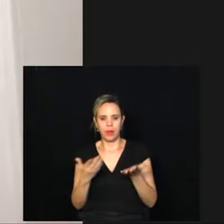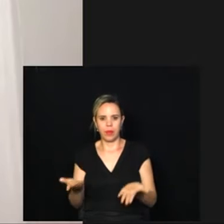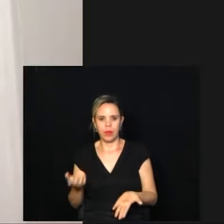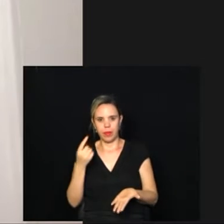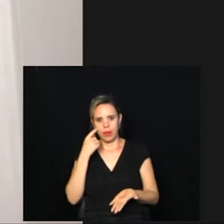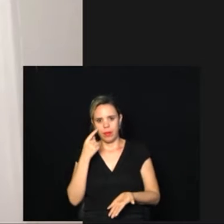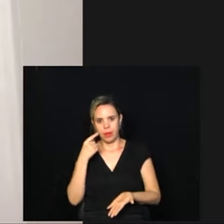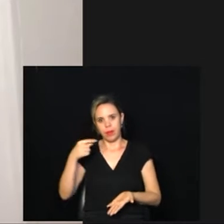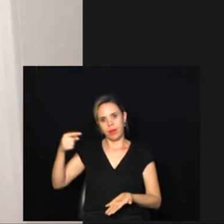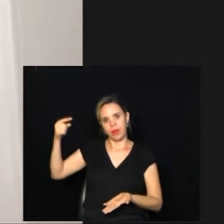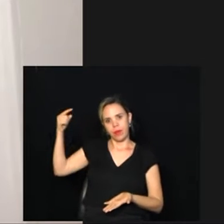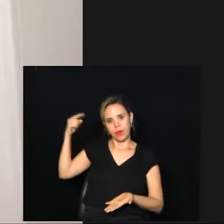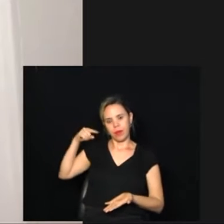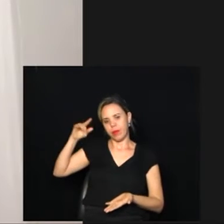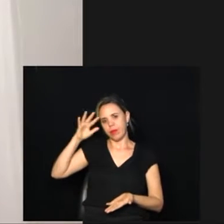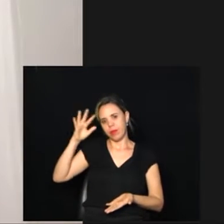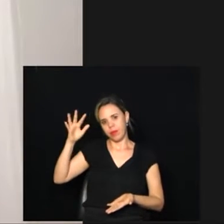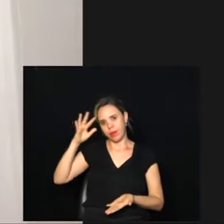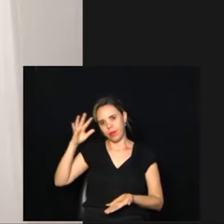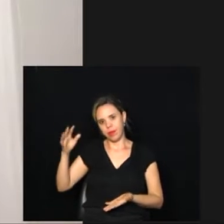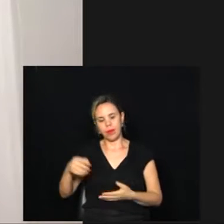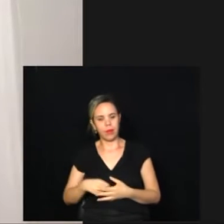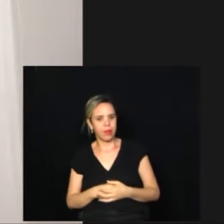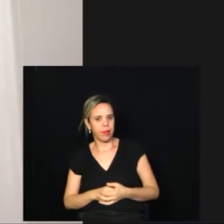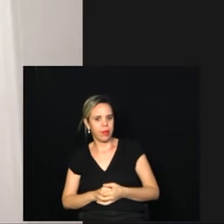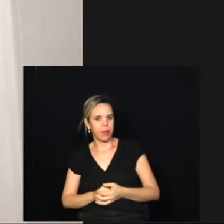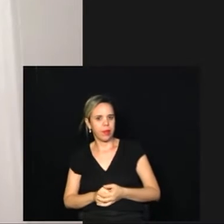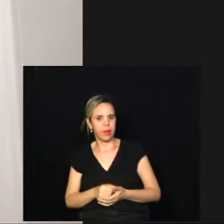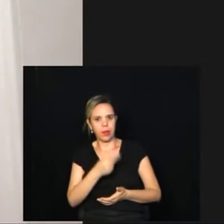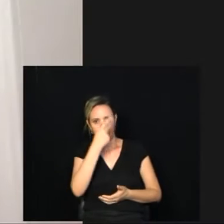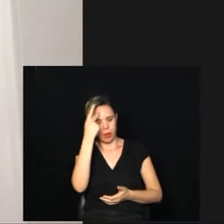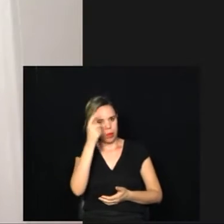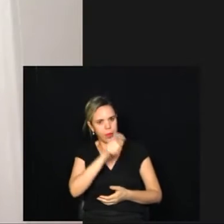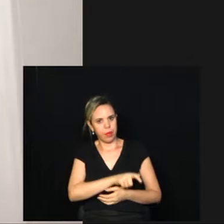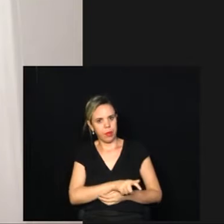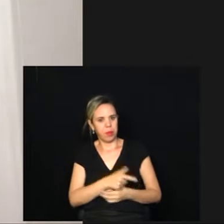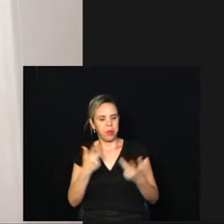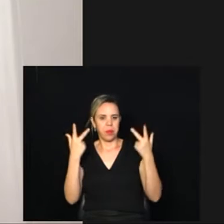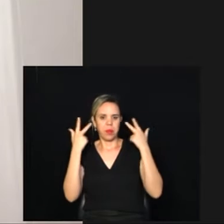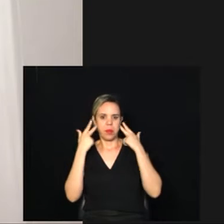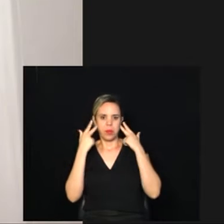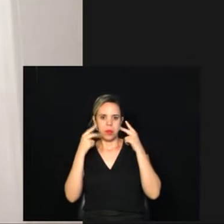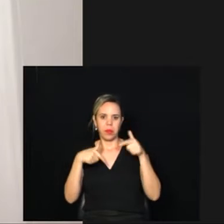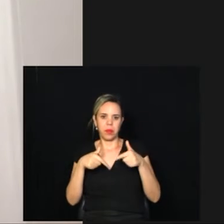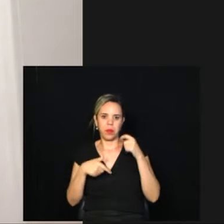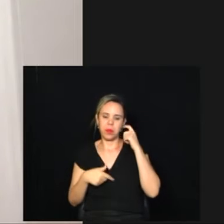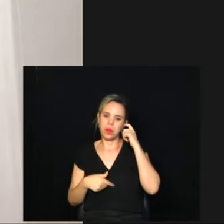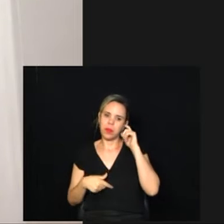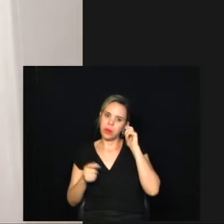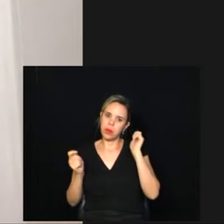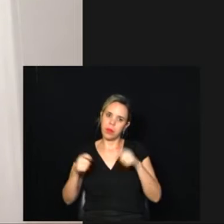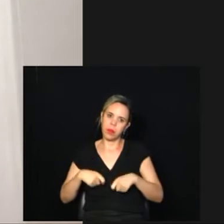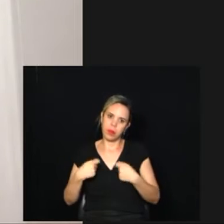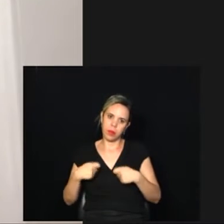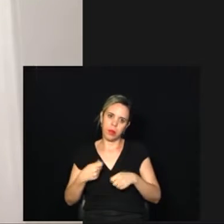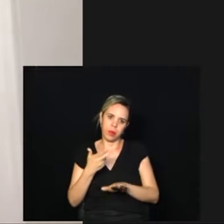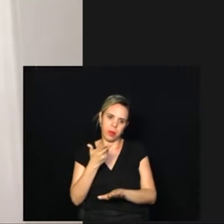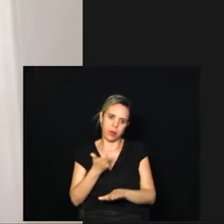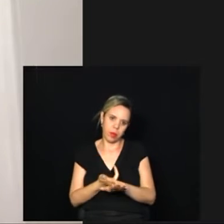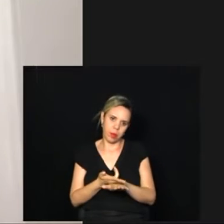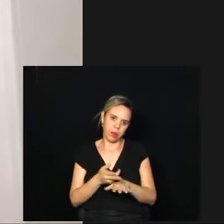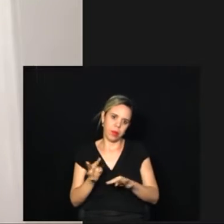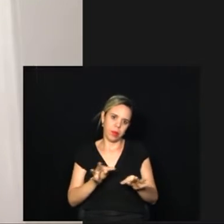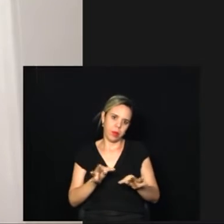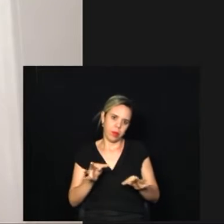Então, naquela época, eu não imaginava que uma pessoa normal, um trabalhador normal, poderia precisar de um psiquiatra.